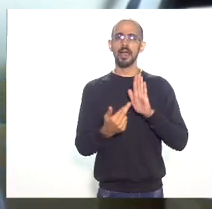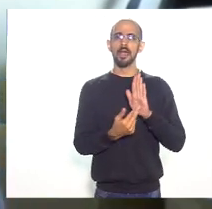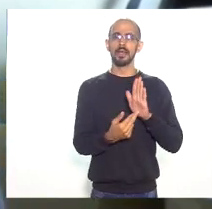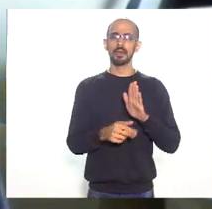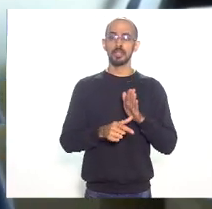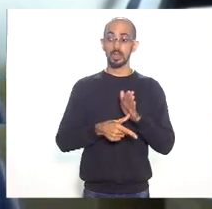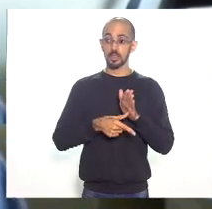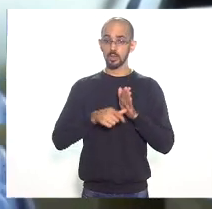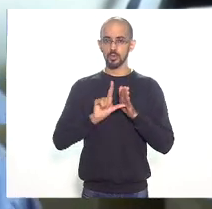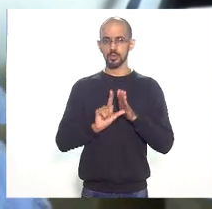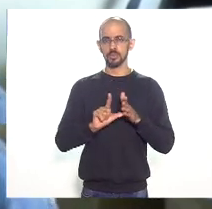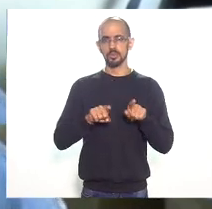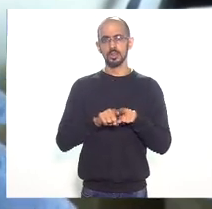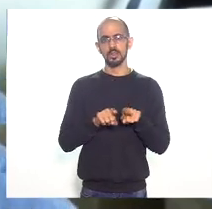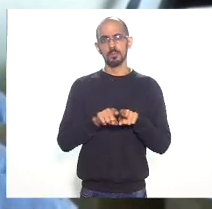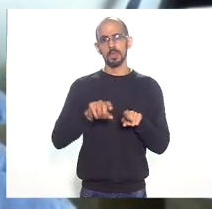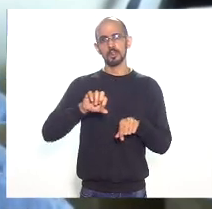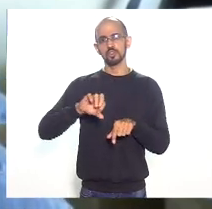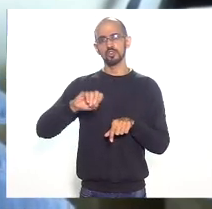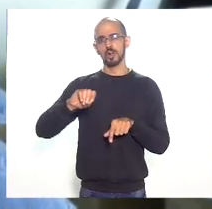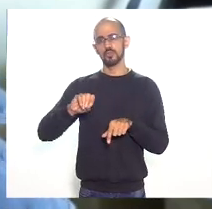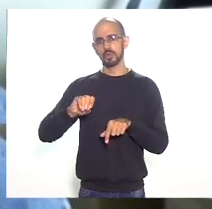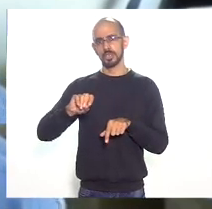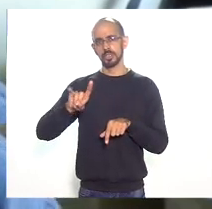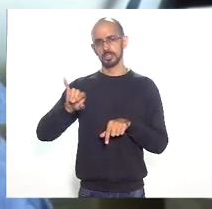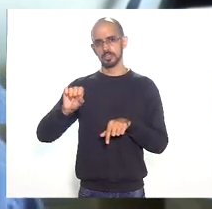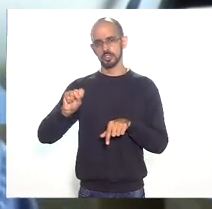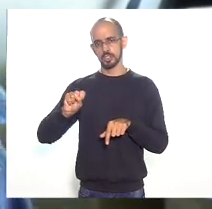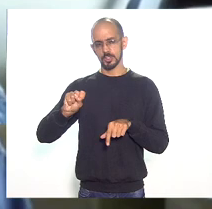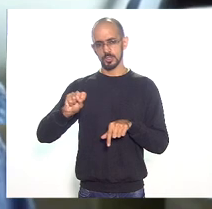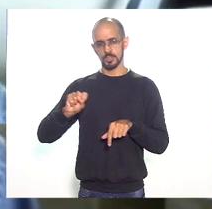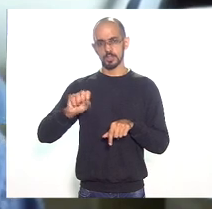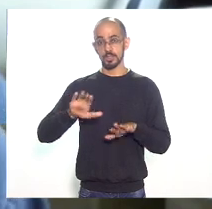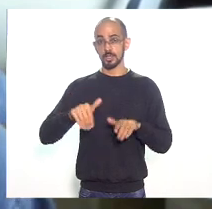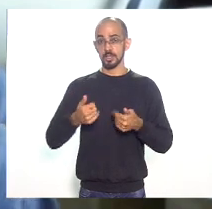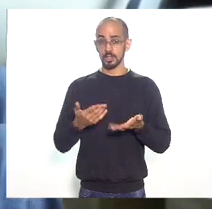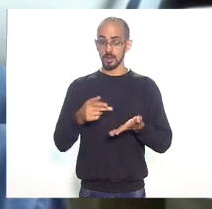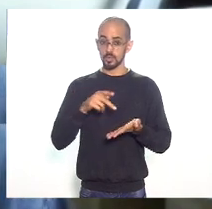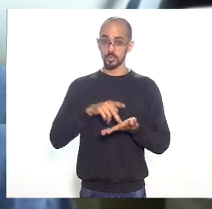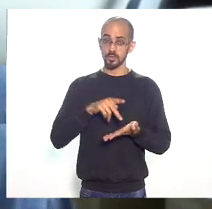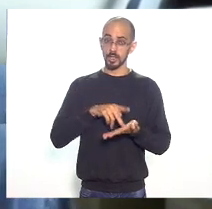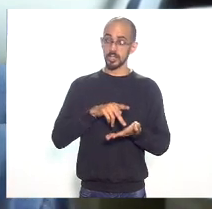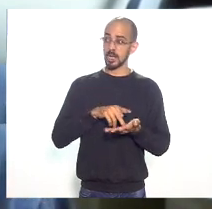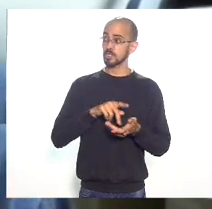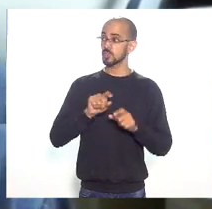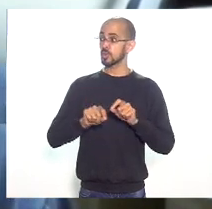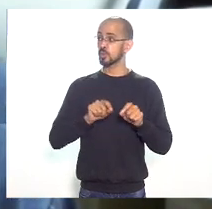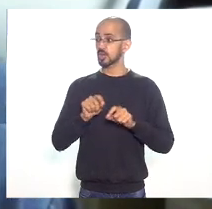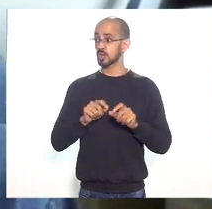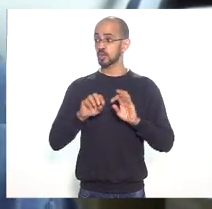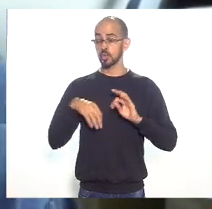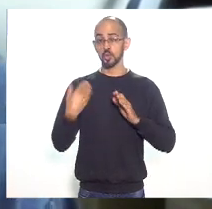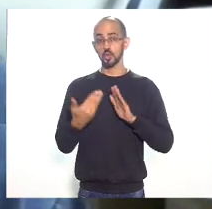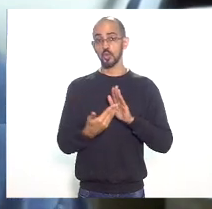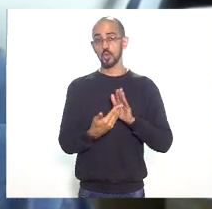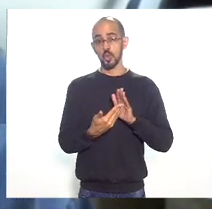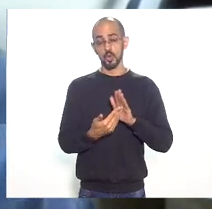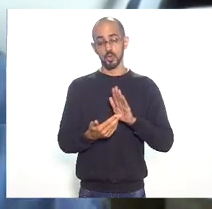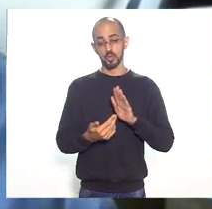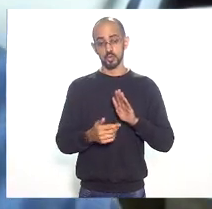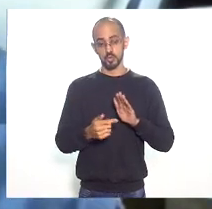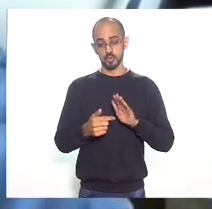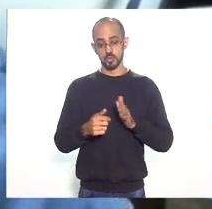nonagesimal. Então, exatamente, busquei todos os padrões desde